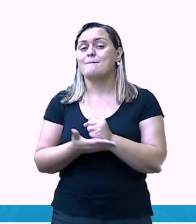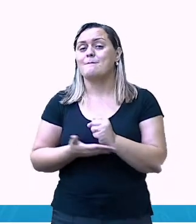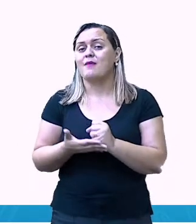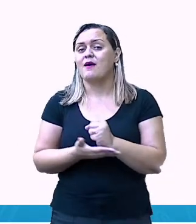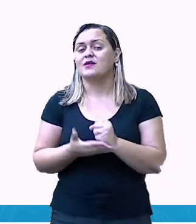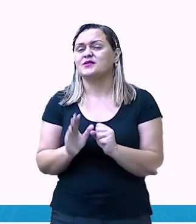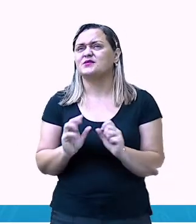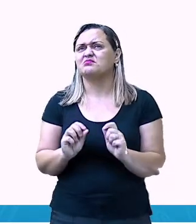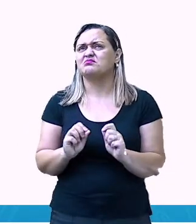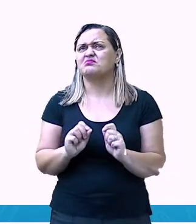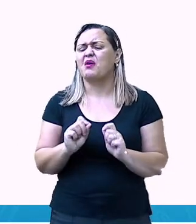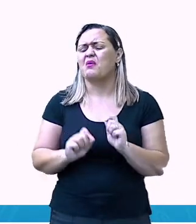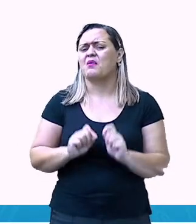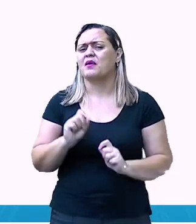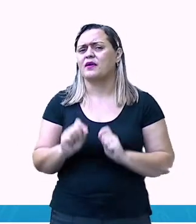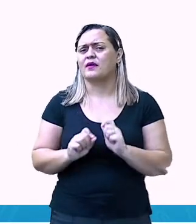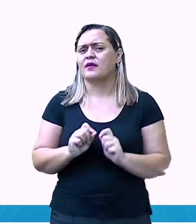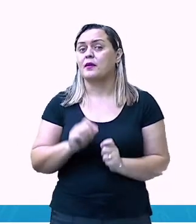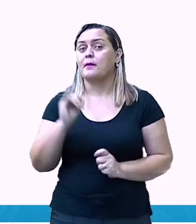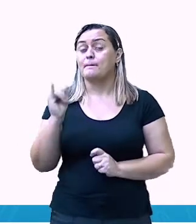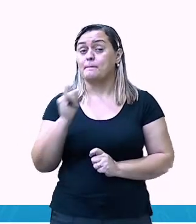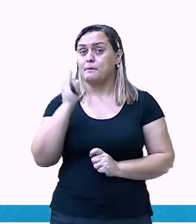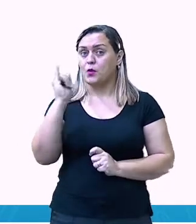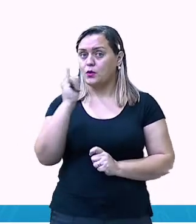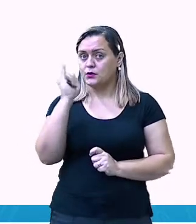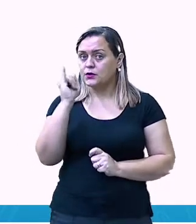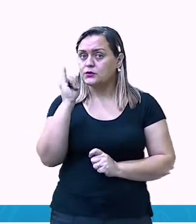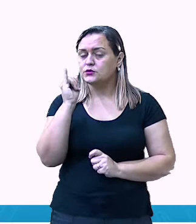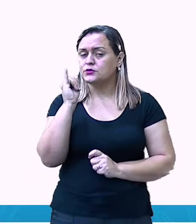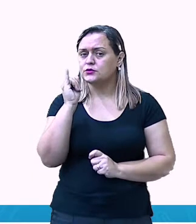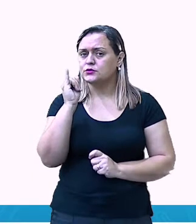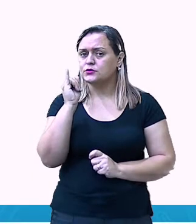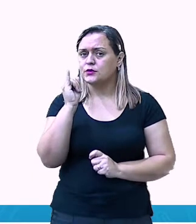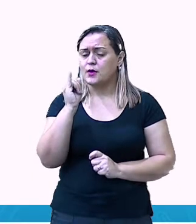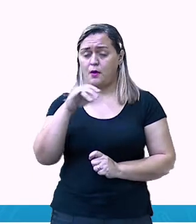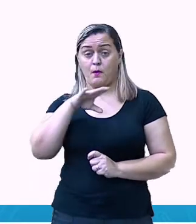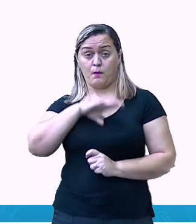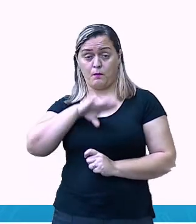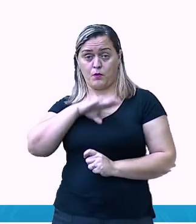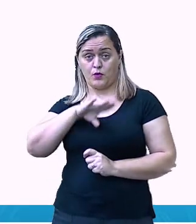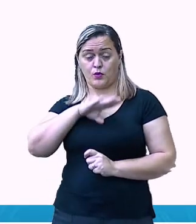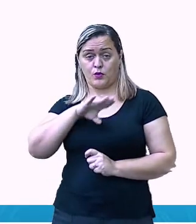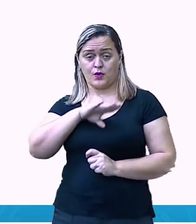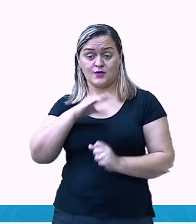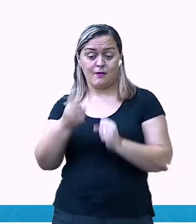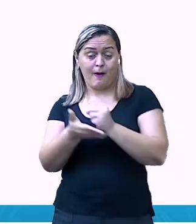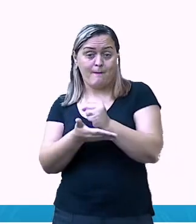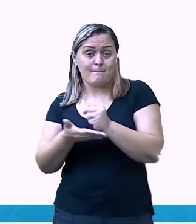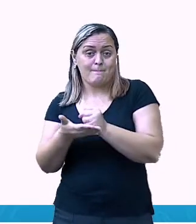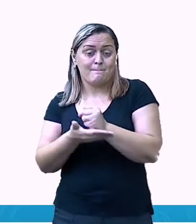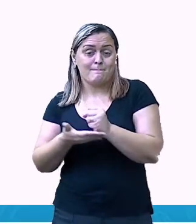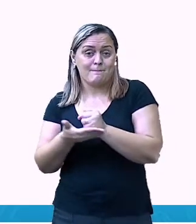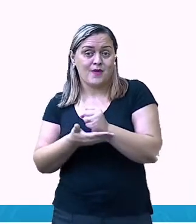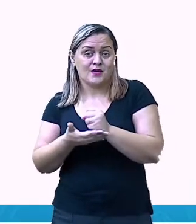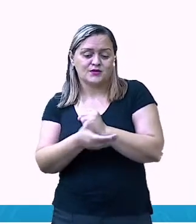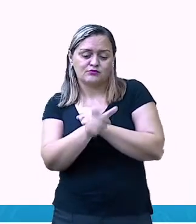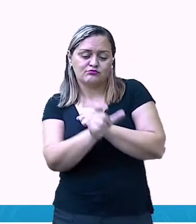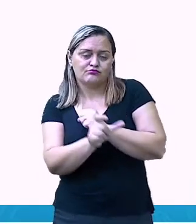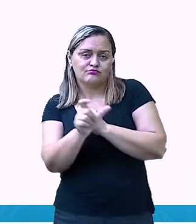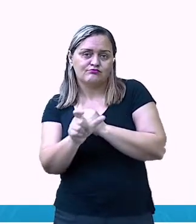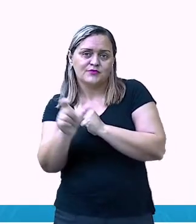muito importante, fiquem atentos a essa informação. Na língua portuguesa, a gente não